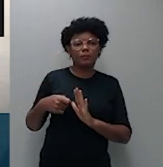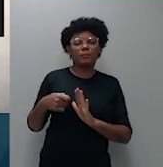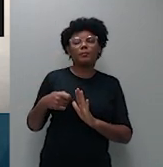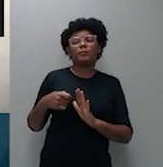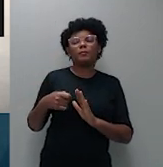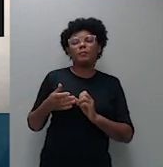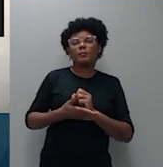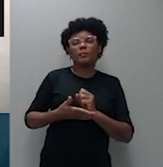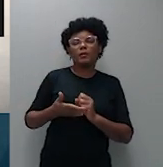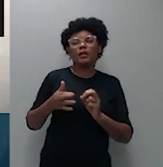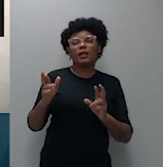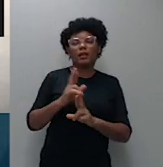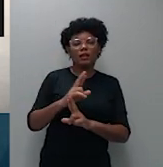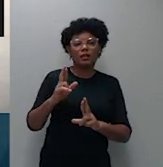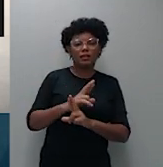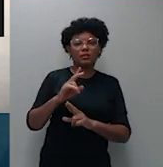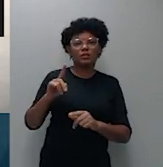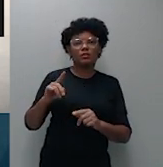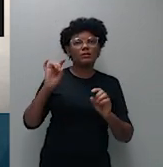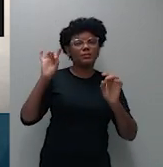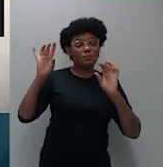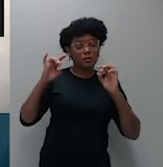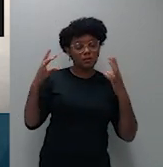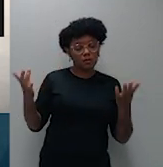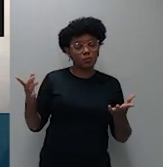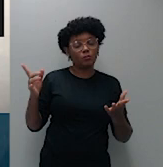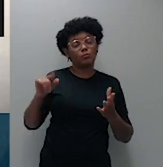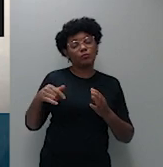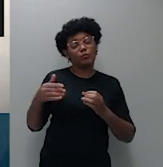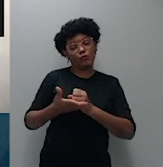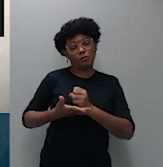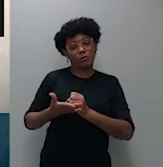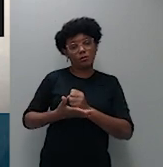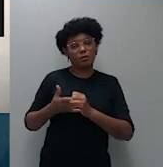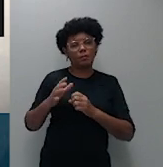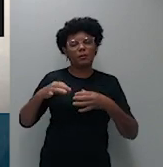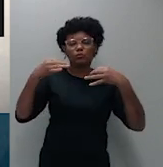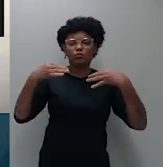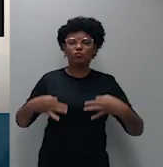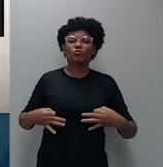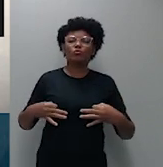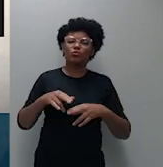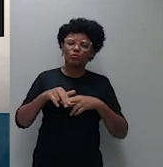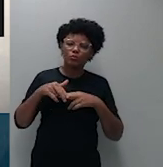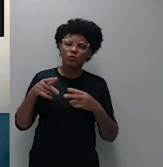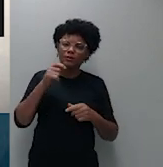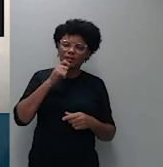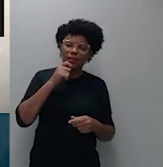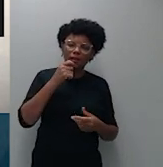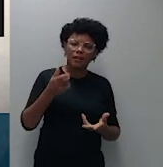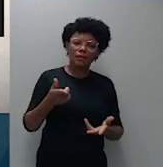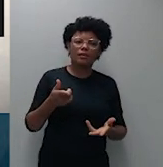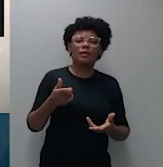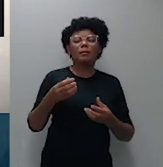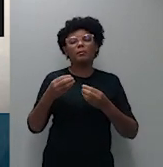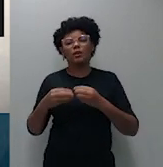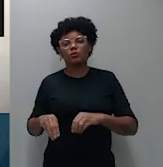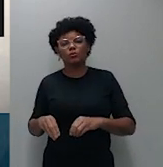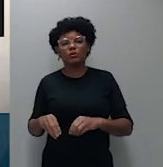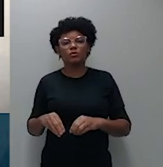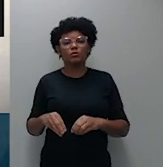caráter excepcional e devidamente fundamentado E justo motivo ausência prejuízo a